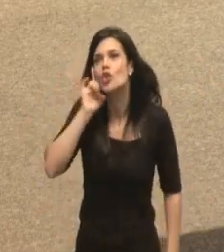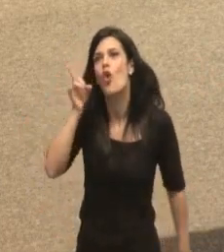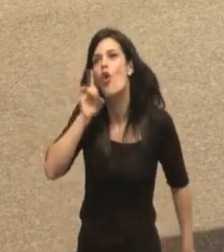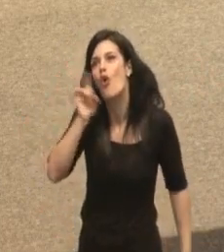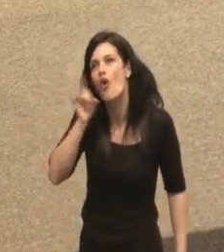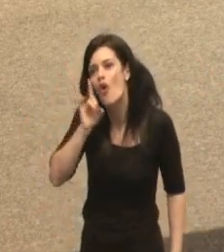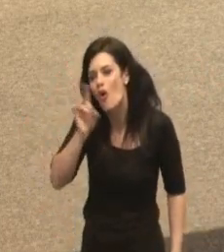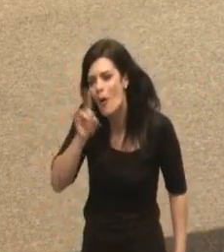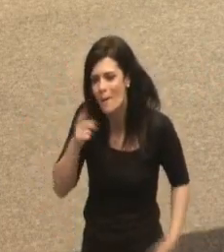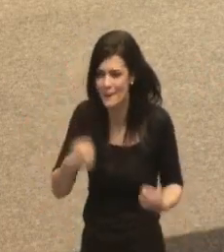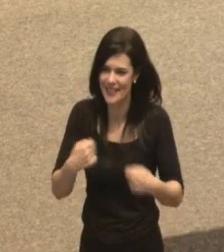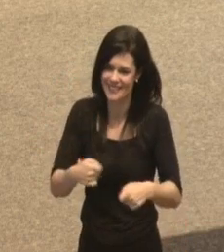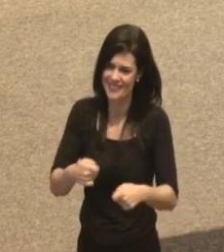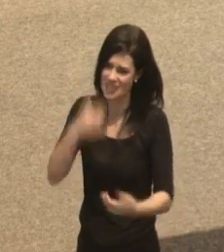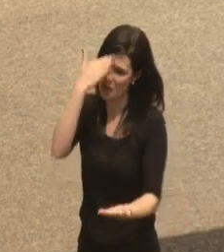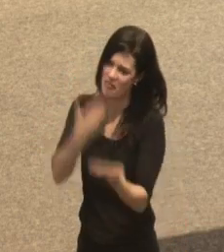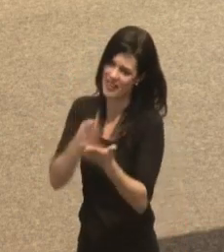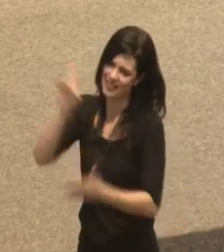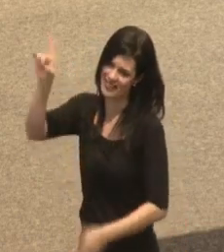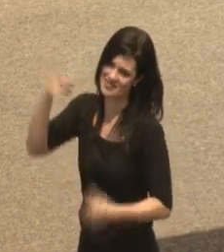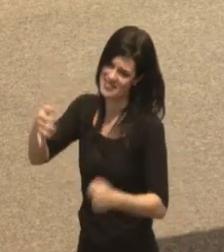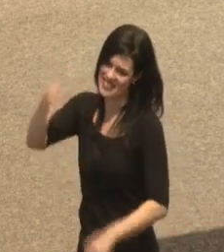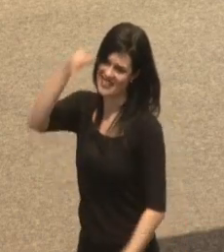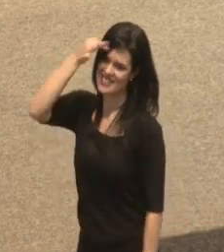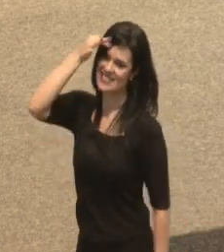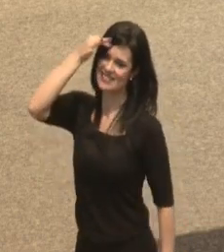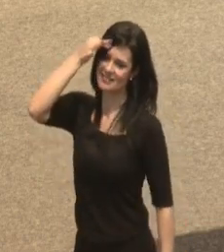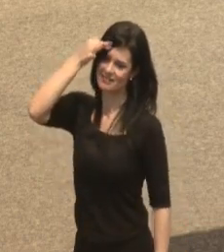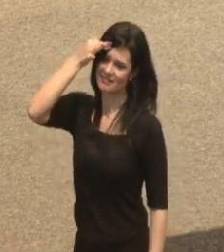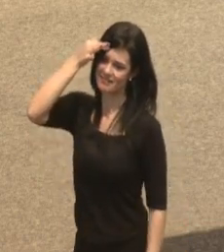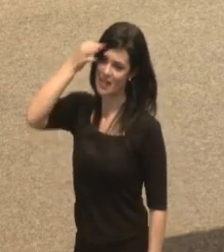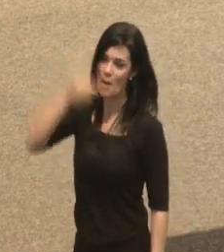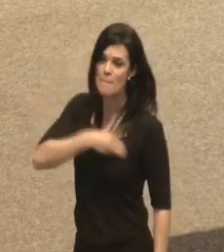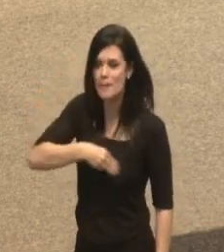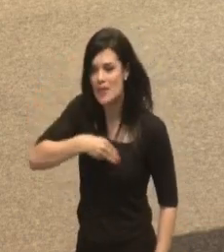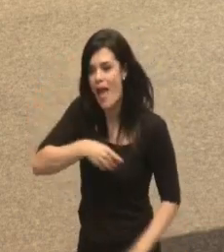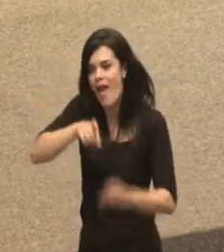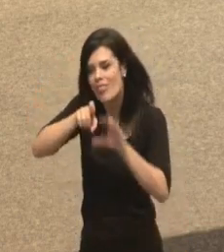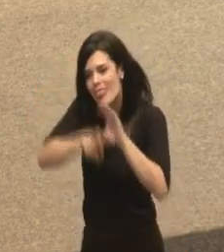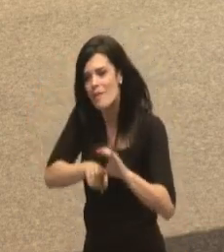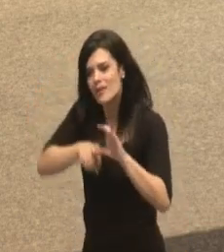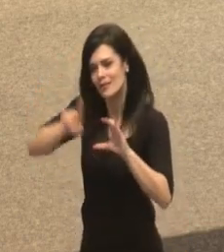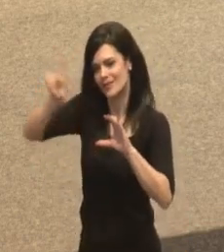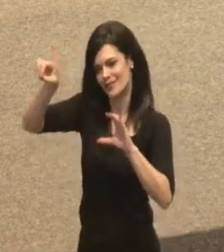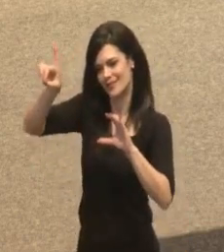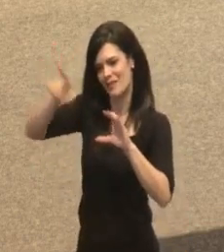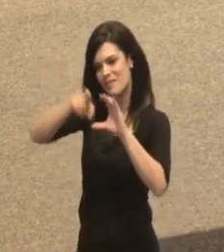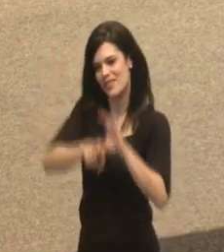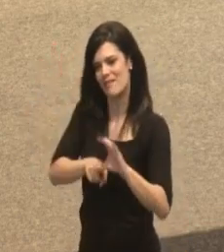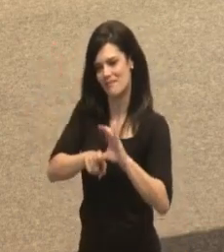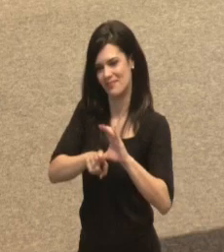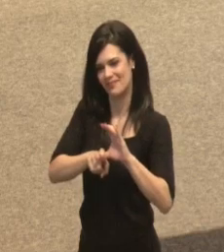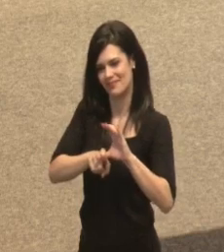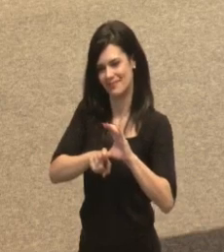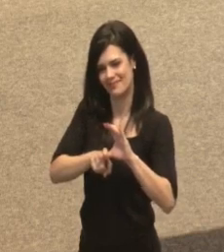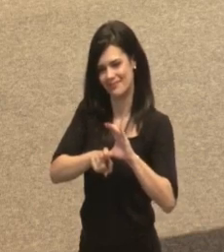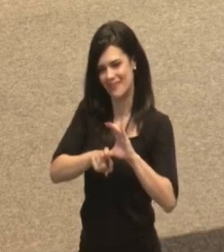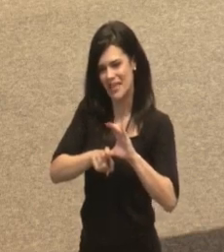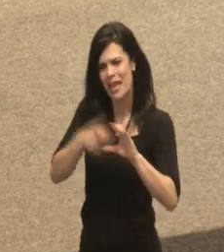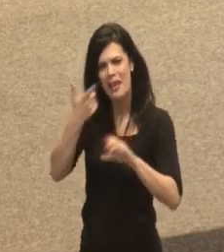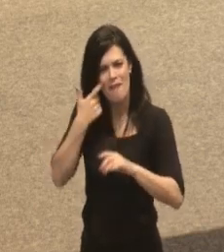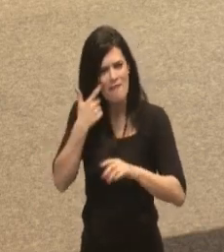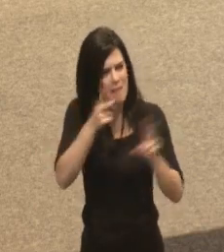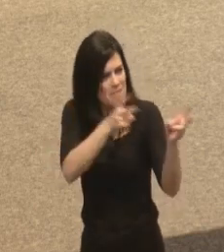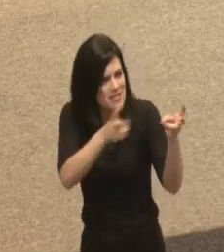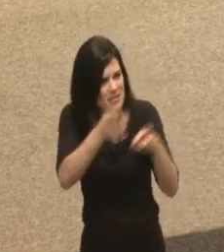mas essa é a beleza da obra missionária, depender de Deus, e ver o povo de Deus amando essa obra, investindo